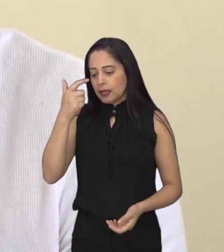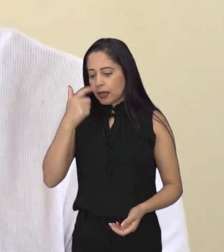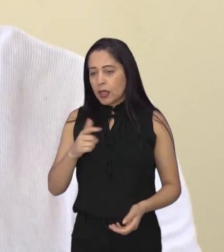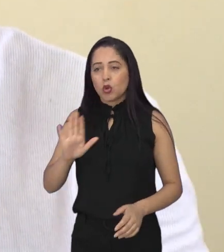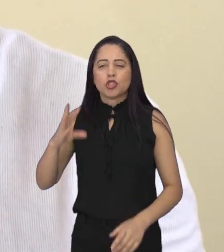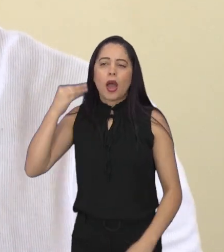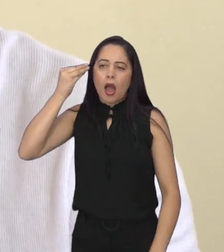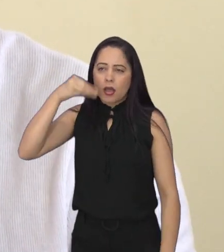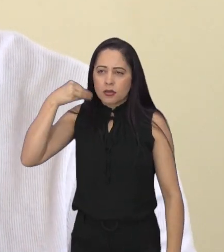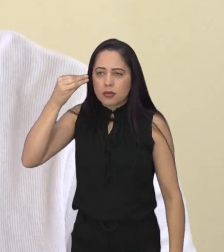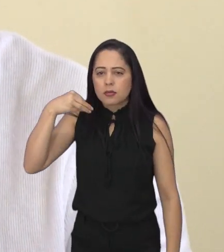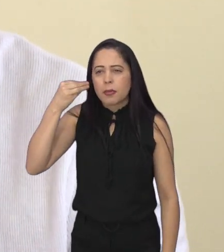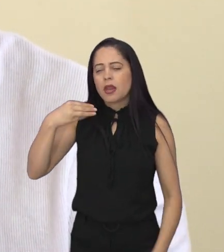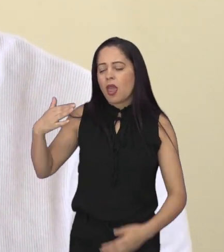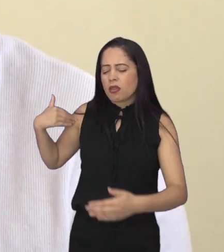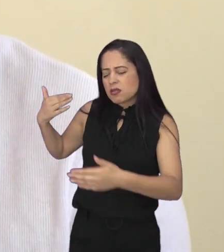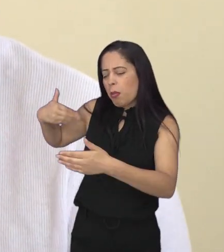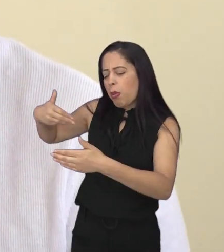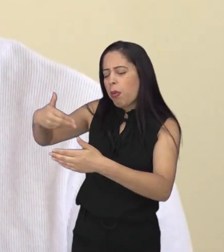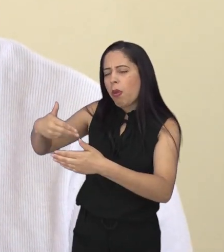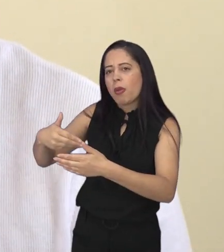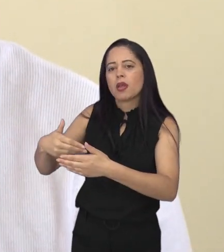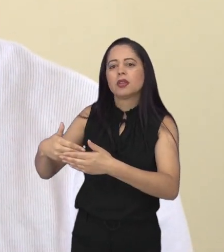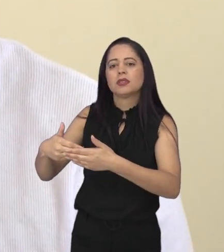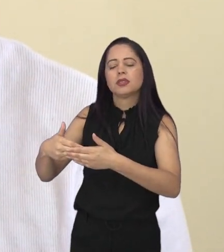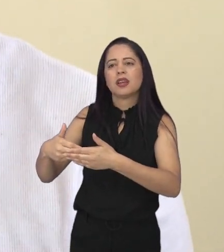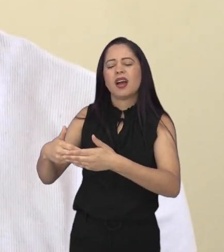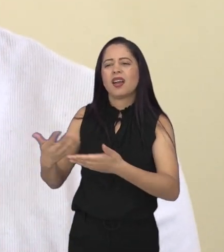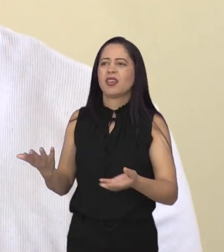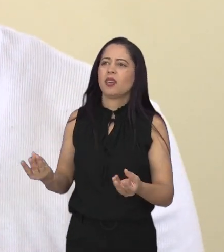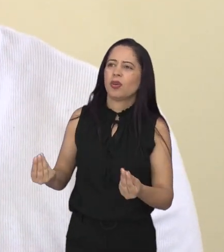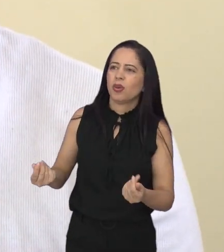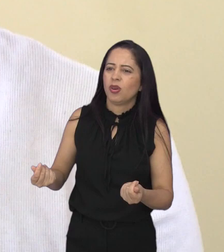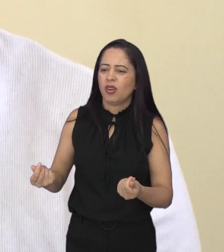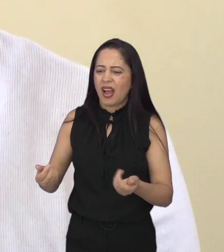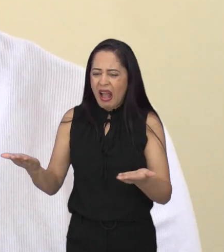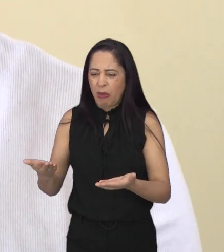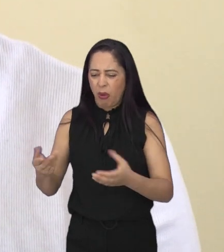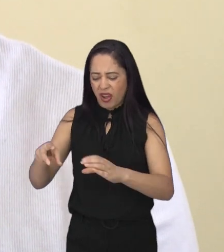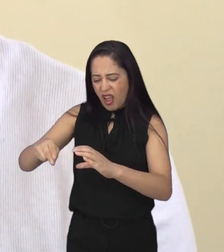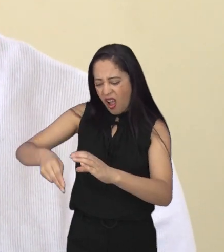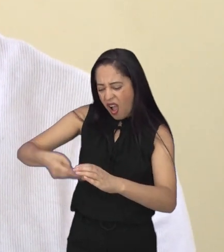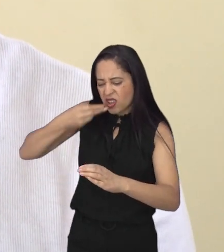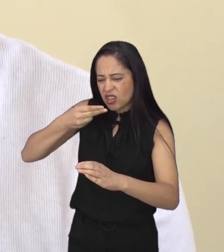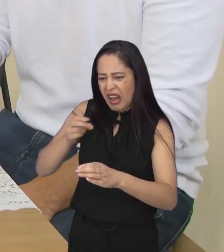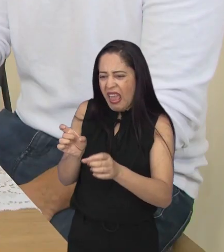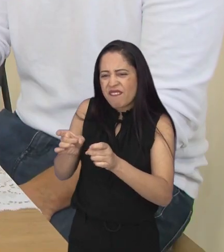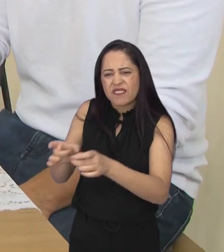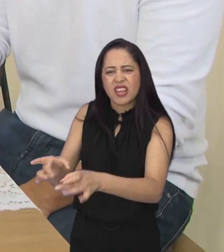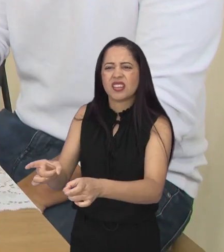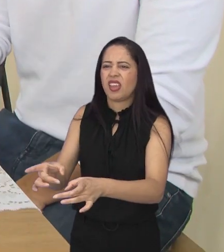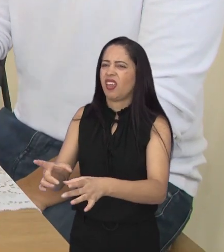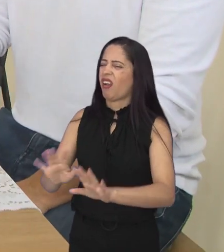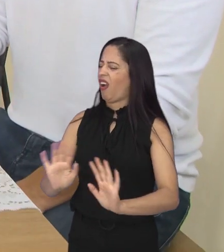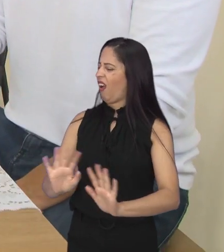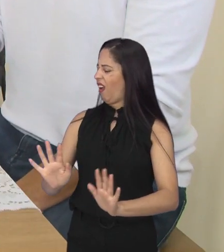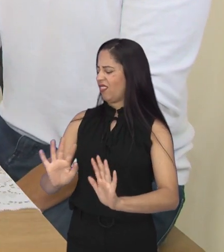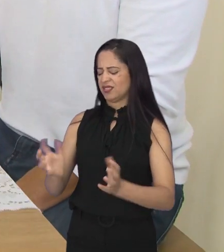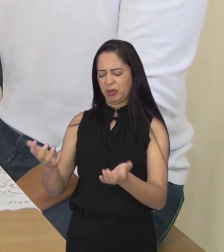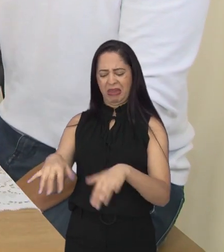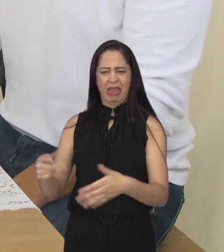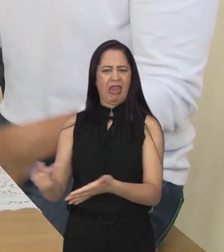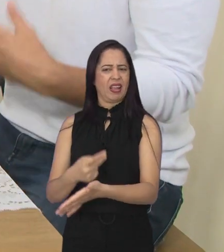toda a bagagem de experiência para as empresas que eu havia passado, de repente me deparar vendendo geleias, eu falei: tem uma coisa